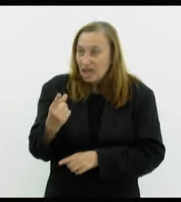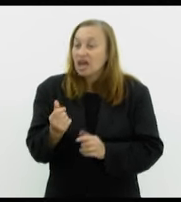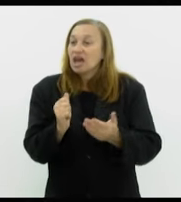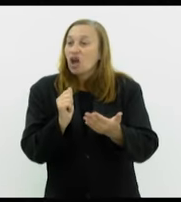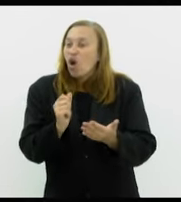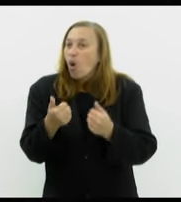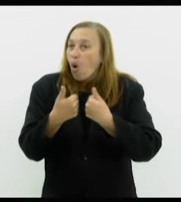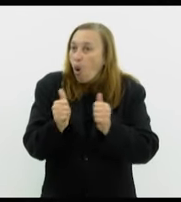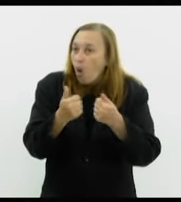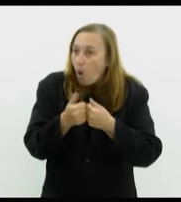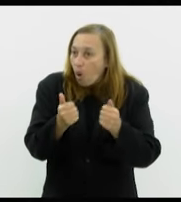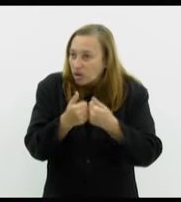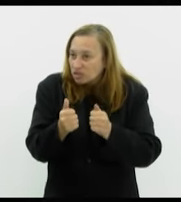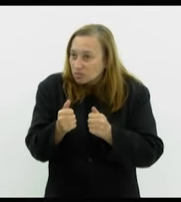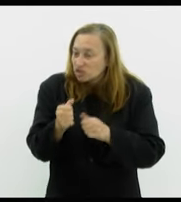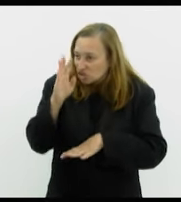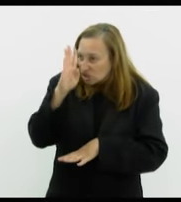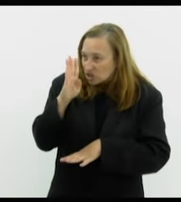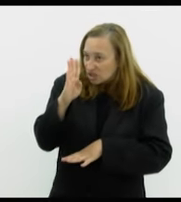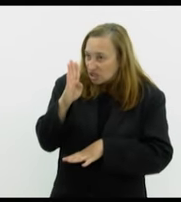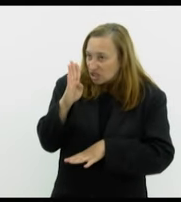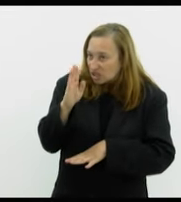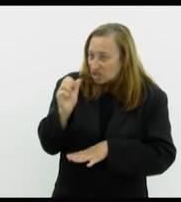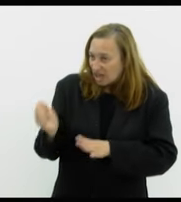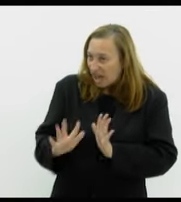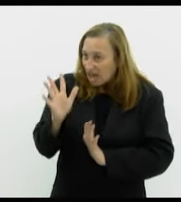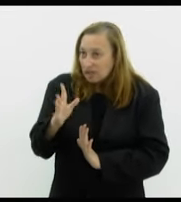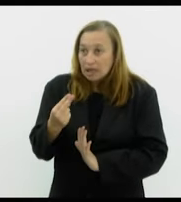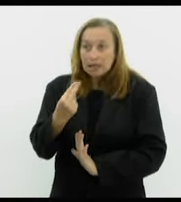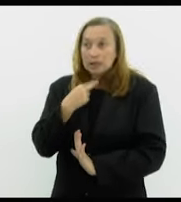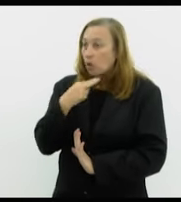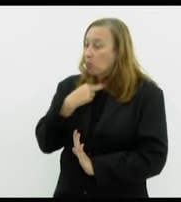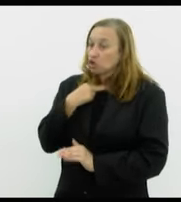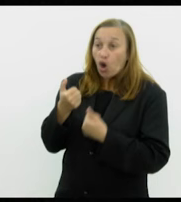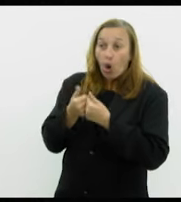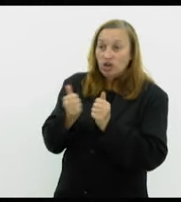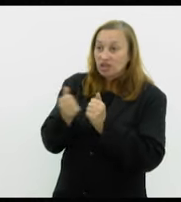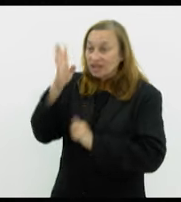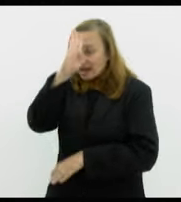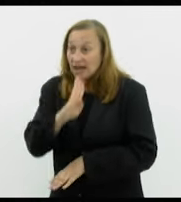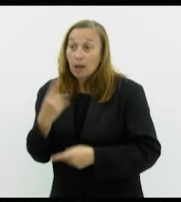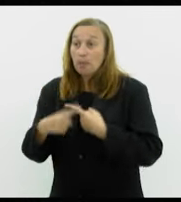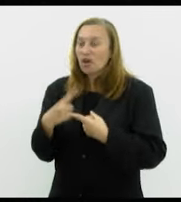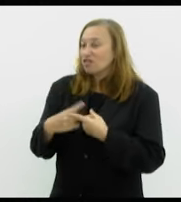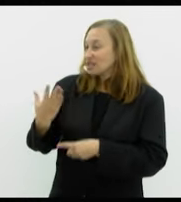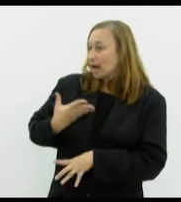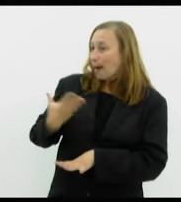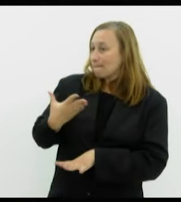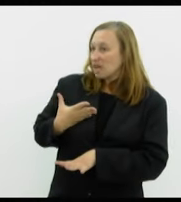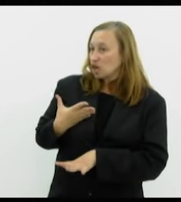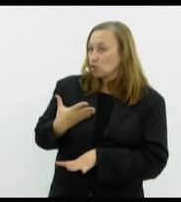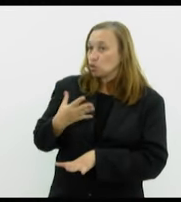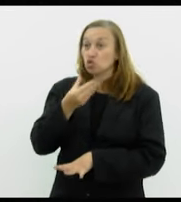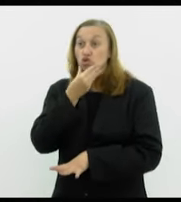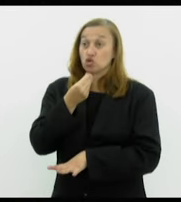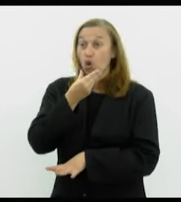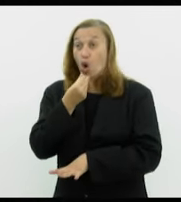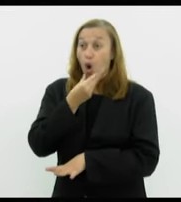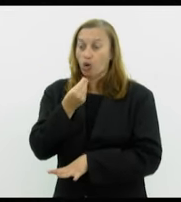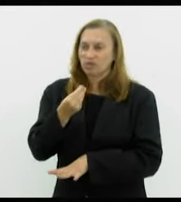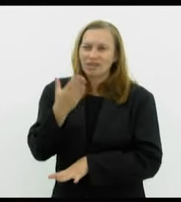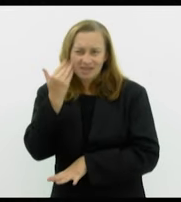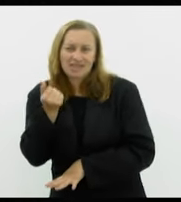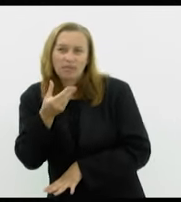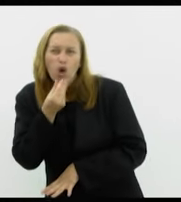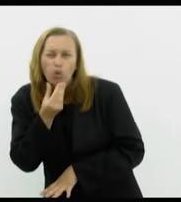contrário, montamos ônibus de graça, você disse que não podia montar ônibus de graça aí porque você era amigo dos caras. Os caras, né? Sabe quem são os caras,